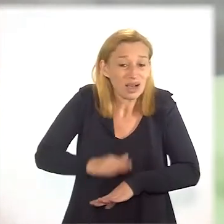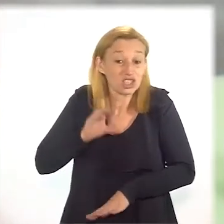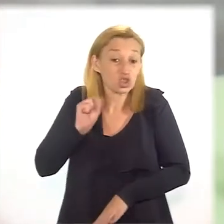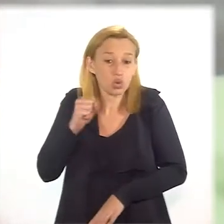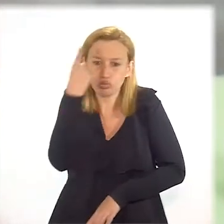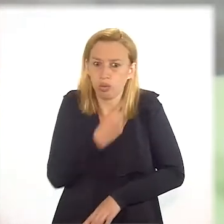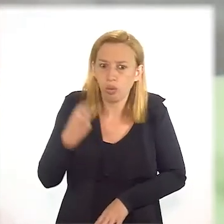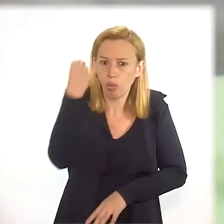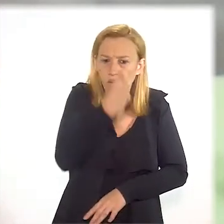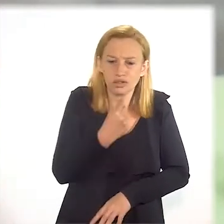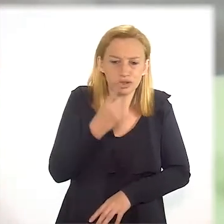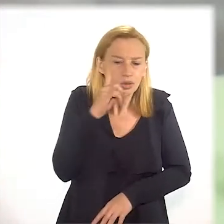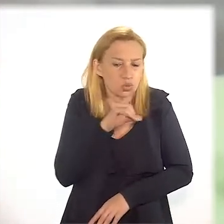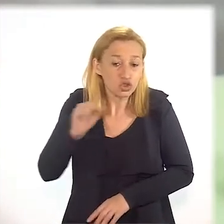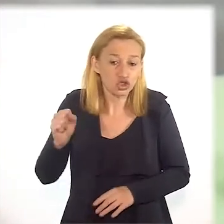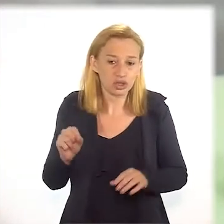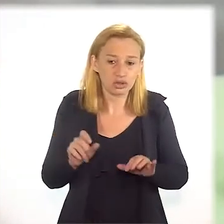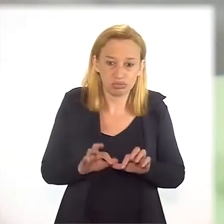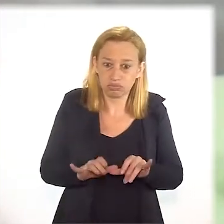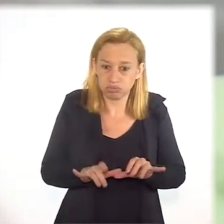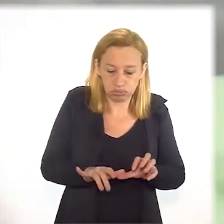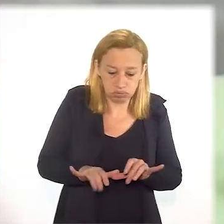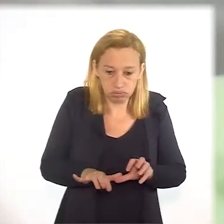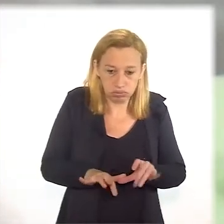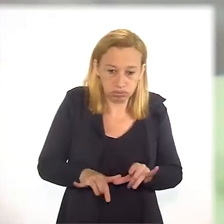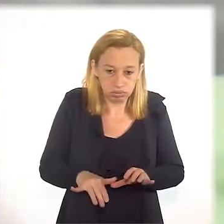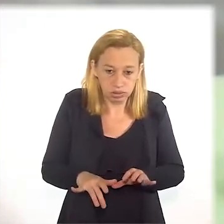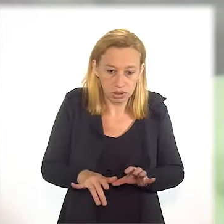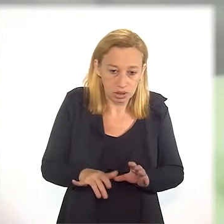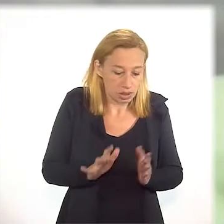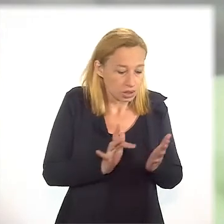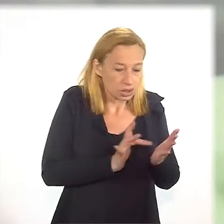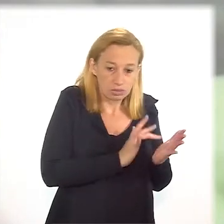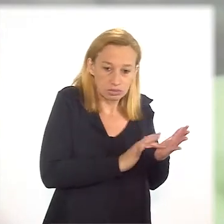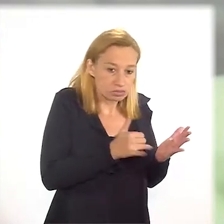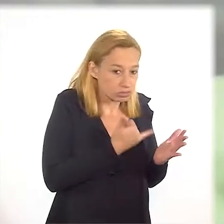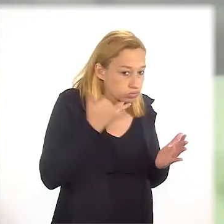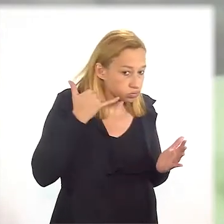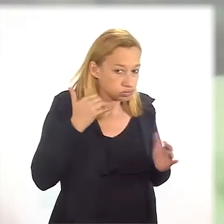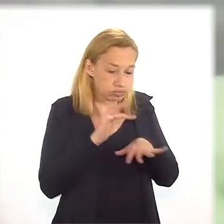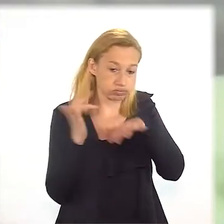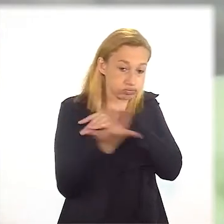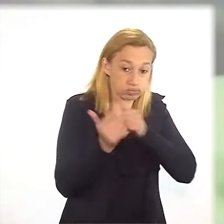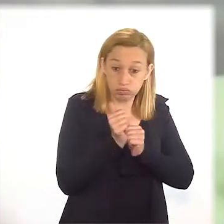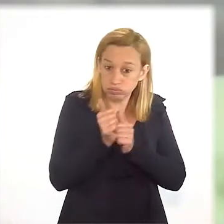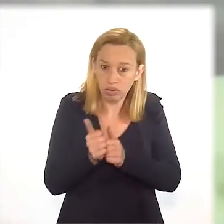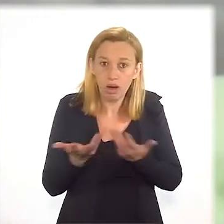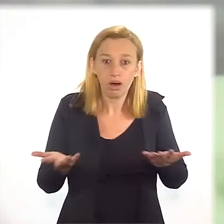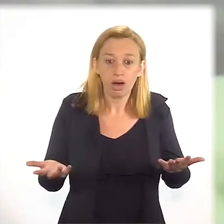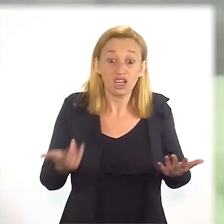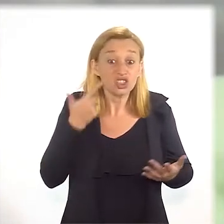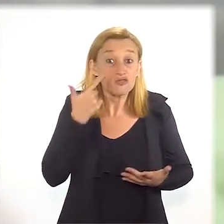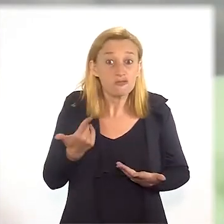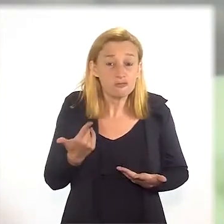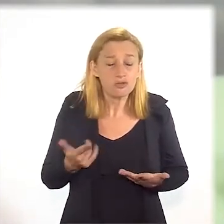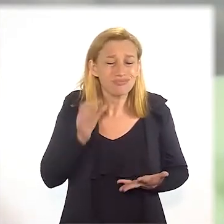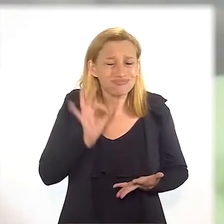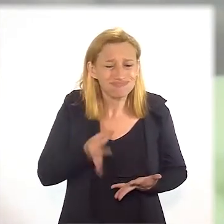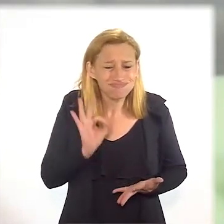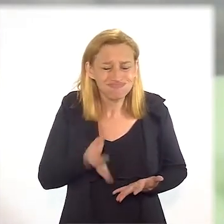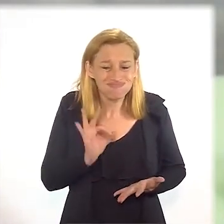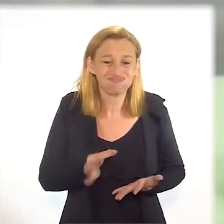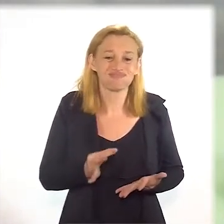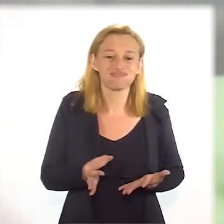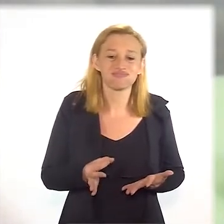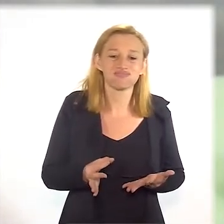8 horas por dia em computador ou telefone, enfim, redes sociais. E a gente viu